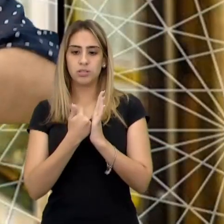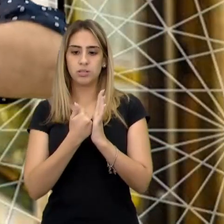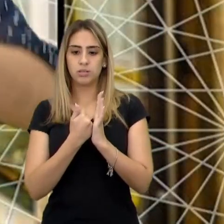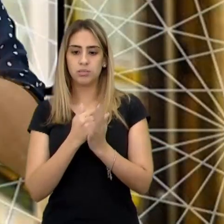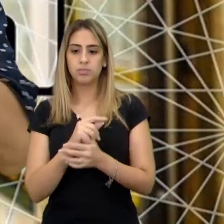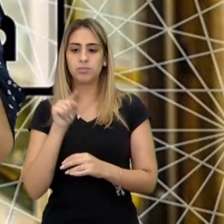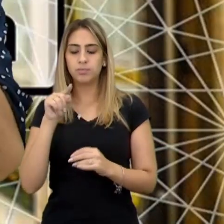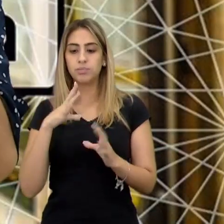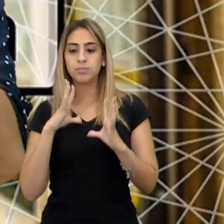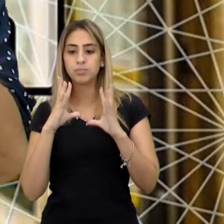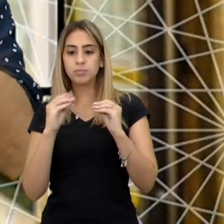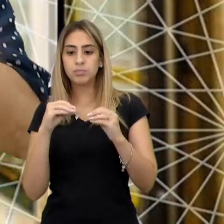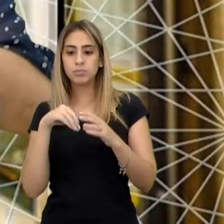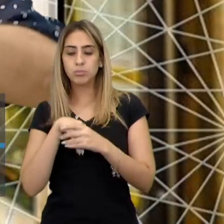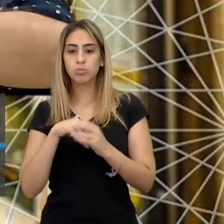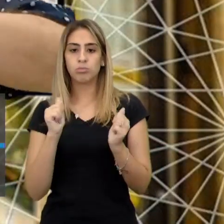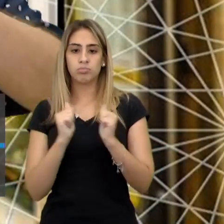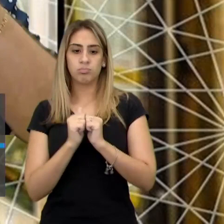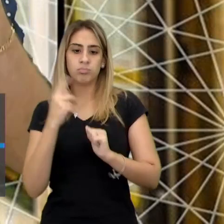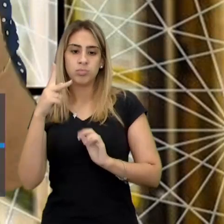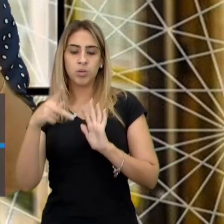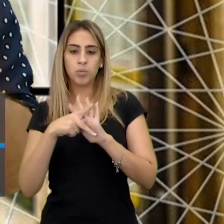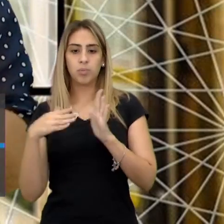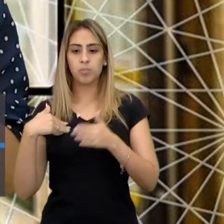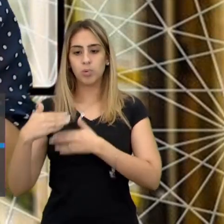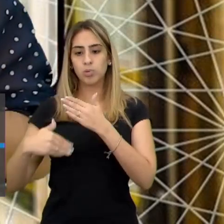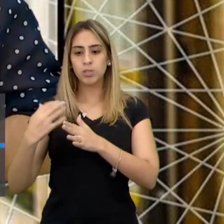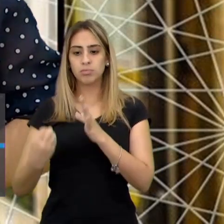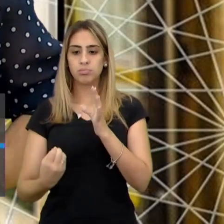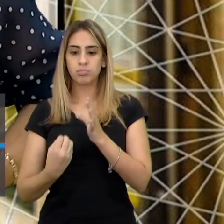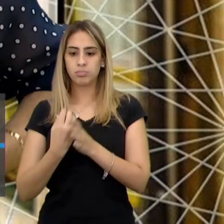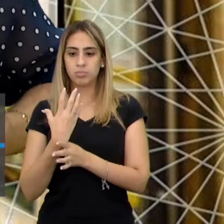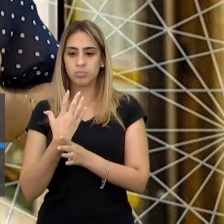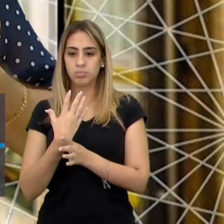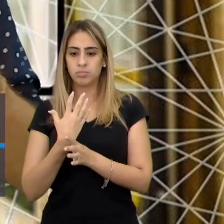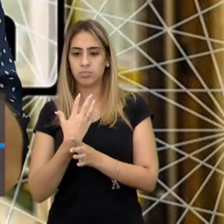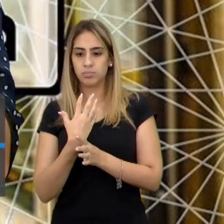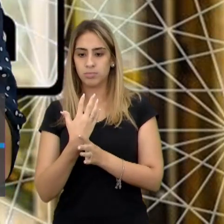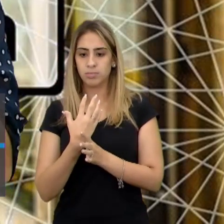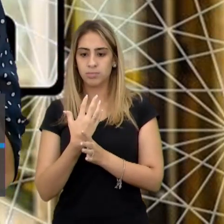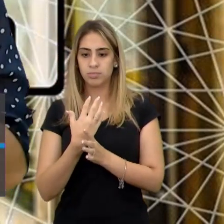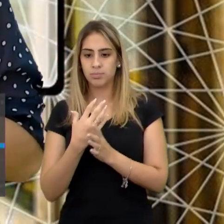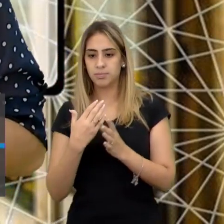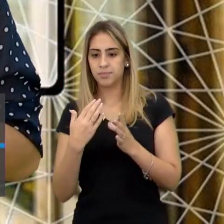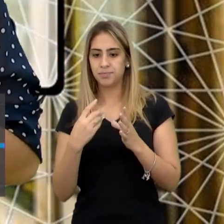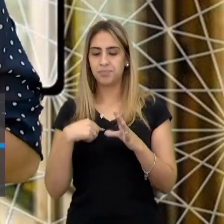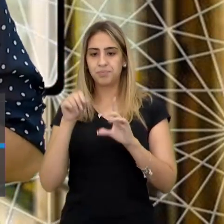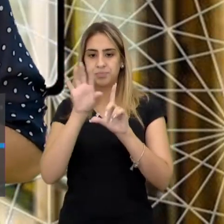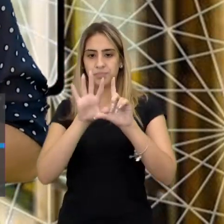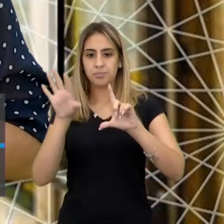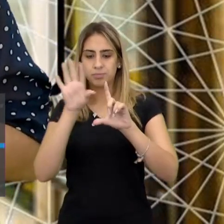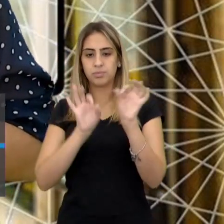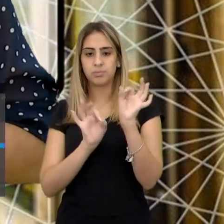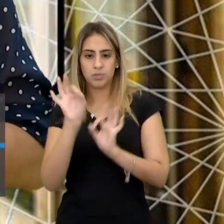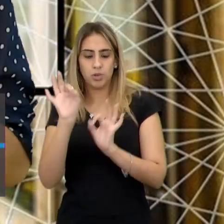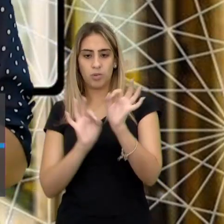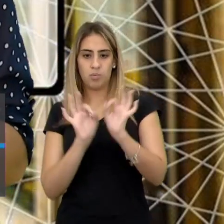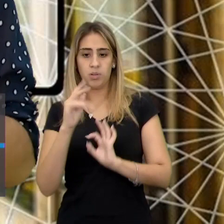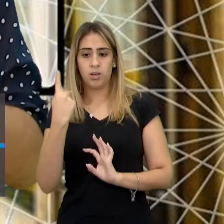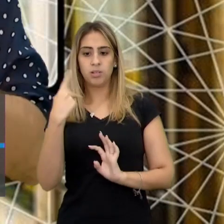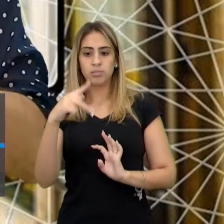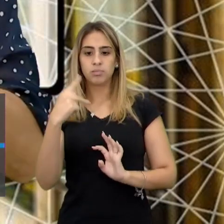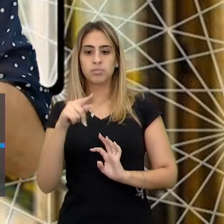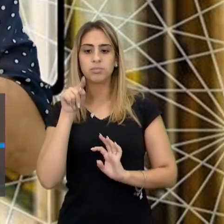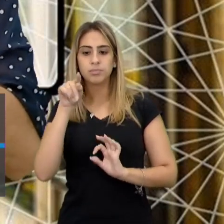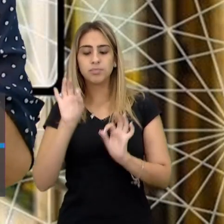tão imerso dentro do seu processo de criação, e quando ele traz a imagem, né, no plano pictórico, ele